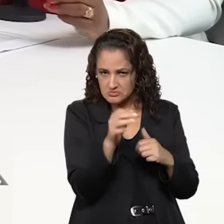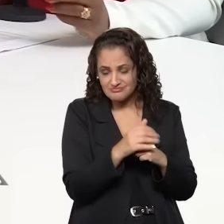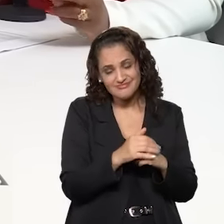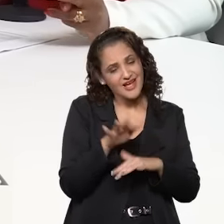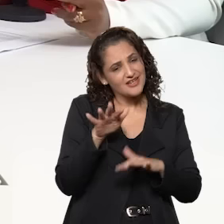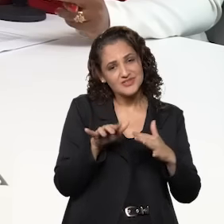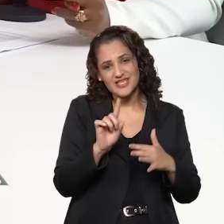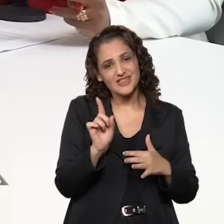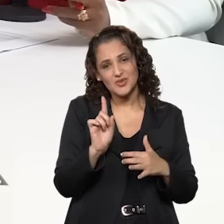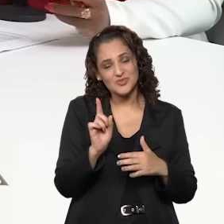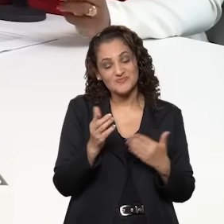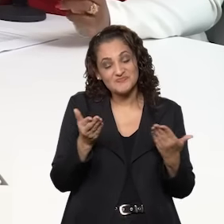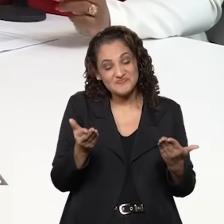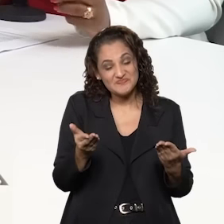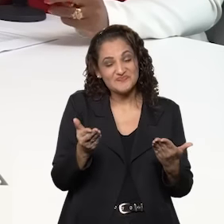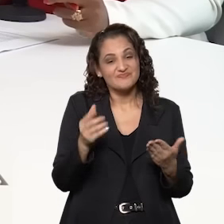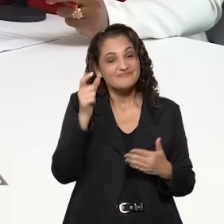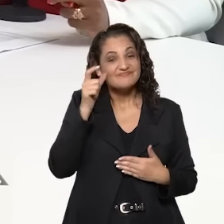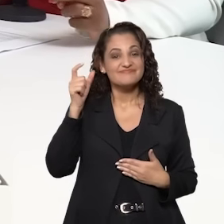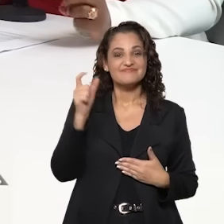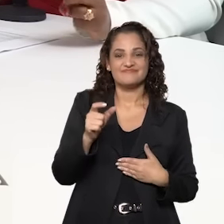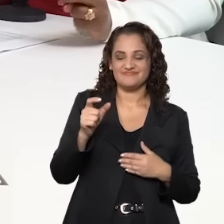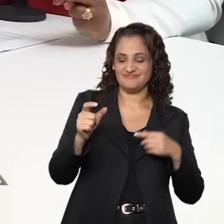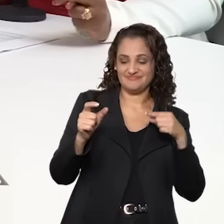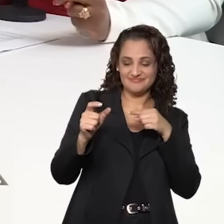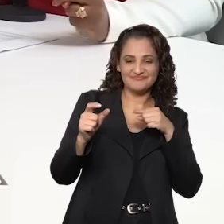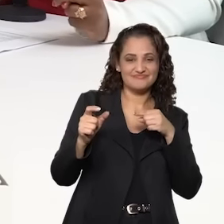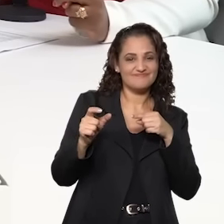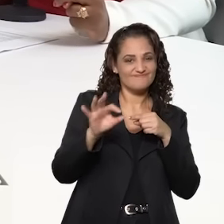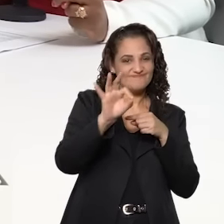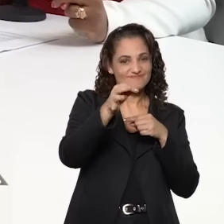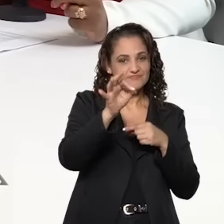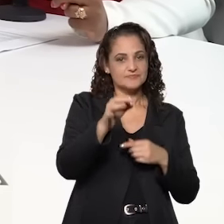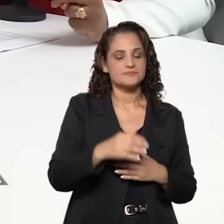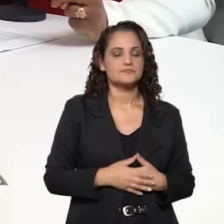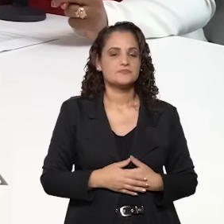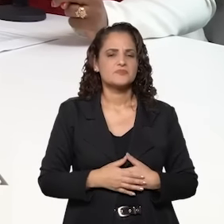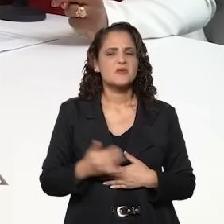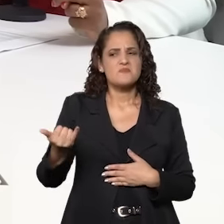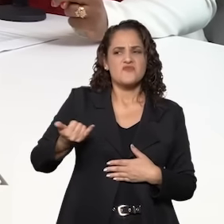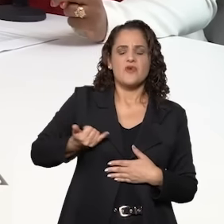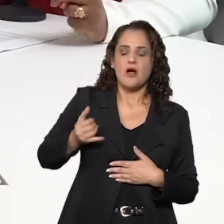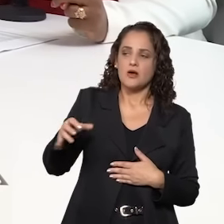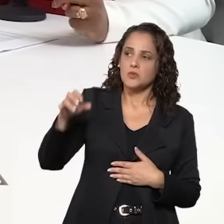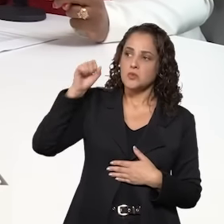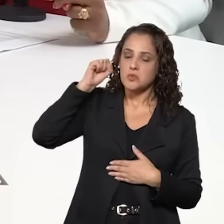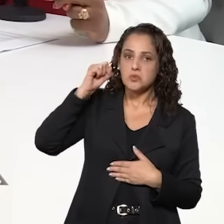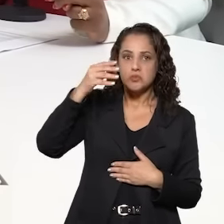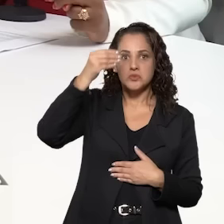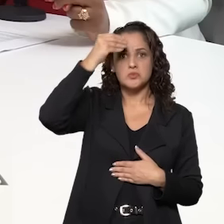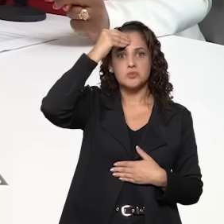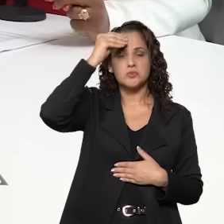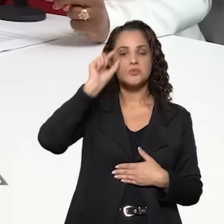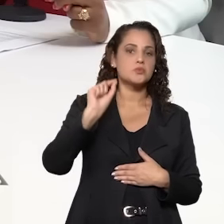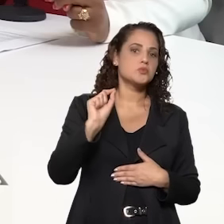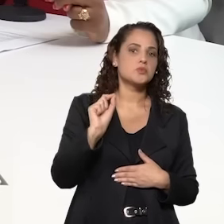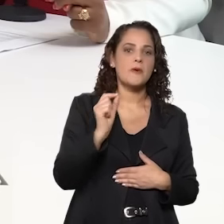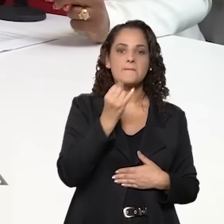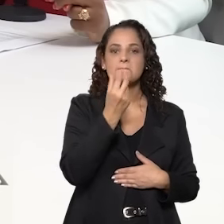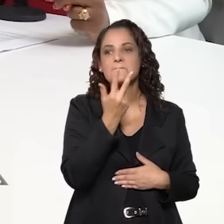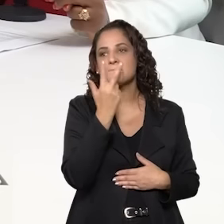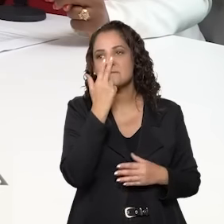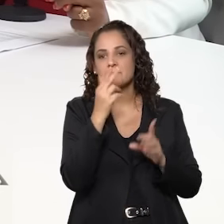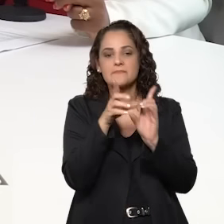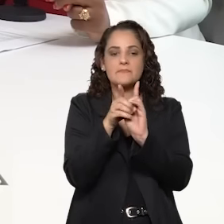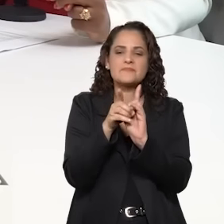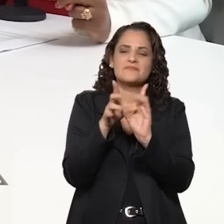também eu ouvi uma vez e me marcou demais que é um pouco sobre democratizar desconforto Não que seja comparável o